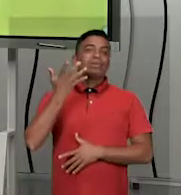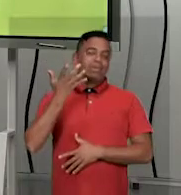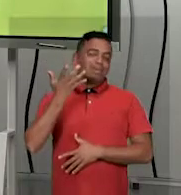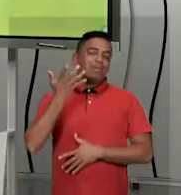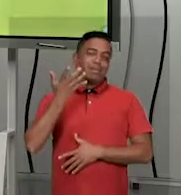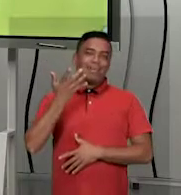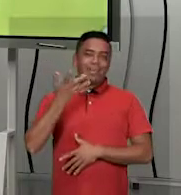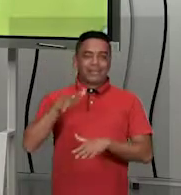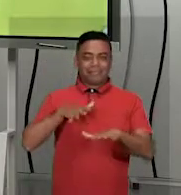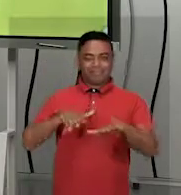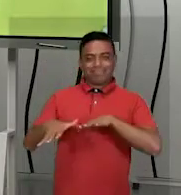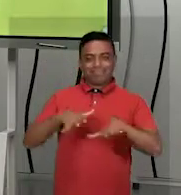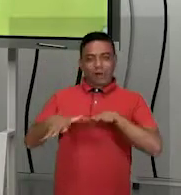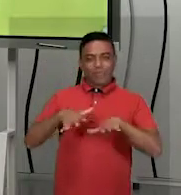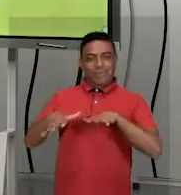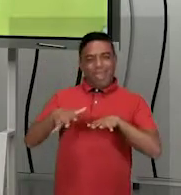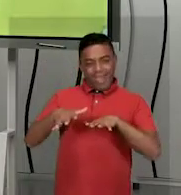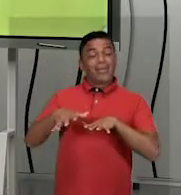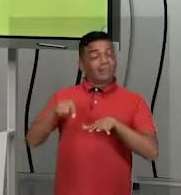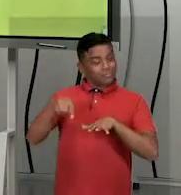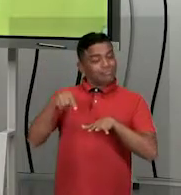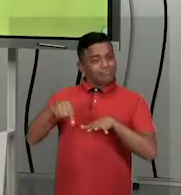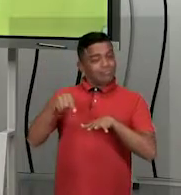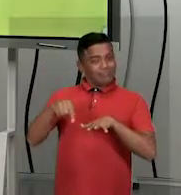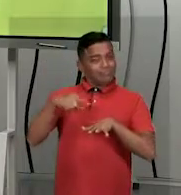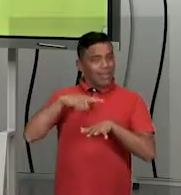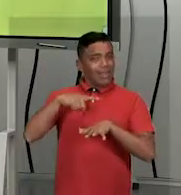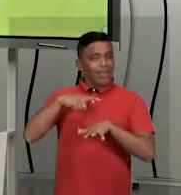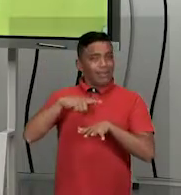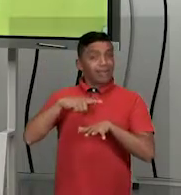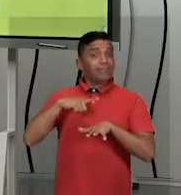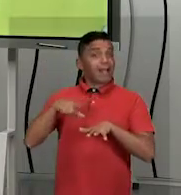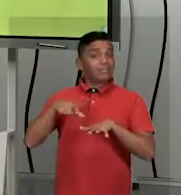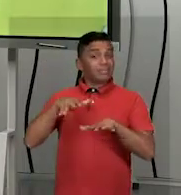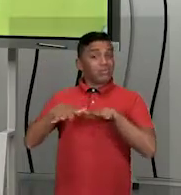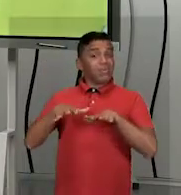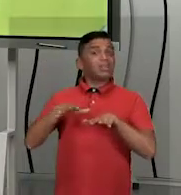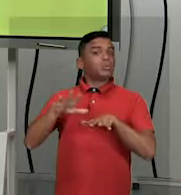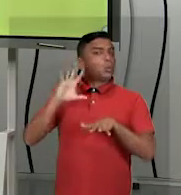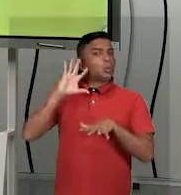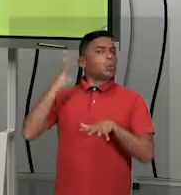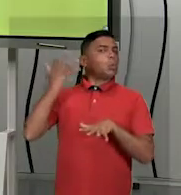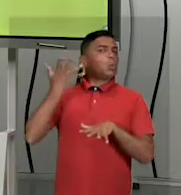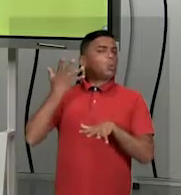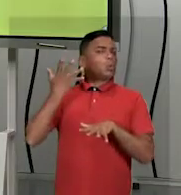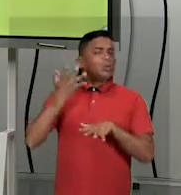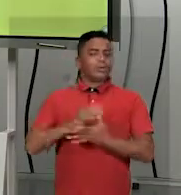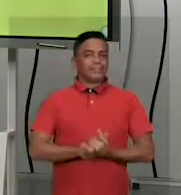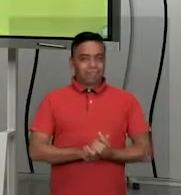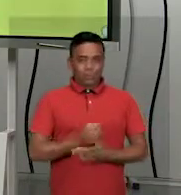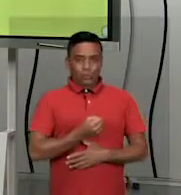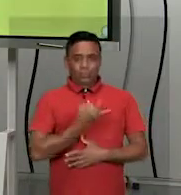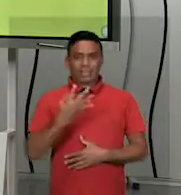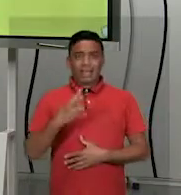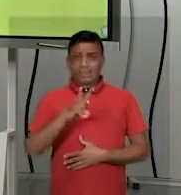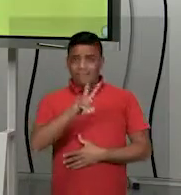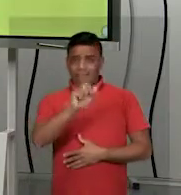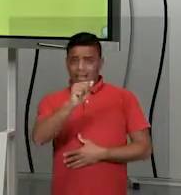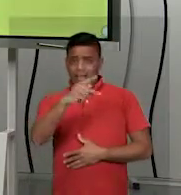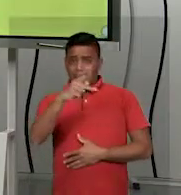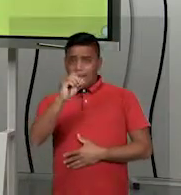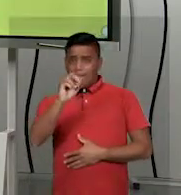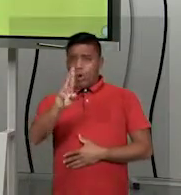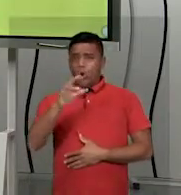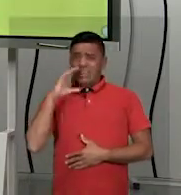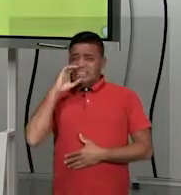trabalho. Realizou o trabalho? Ótimo! Só que o que vai acontecer? Aquela quantidade de vapor, ela não é